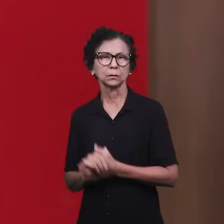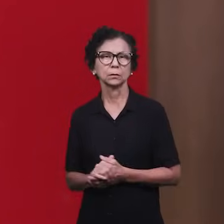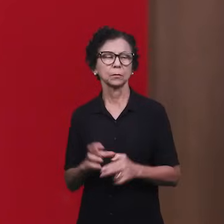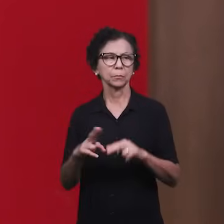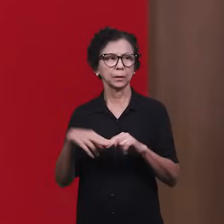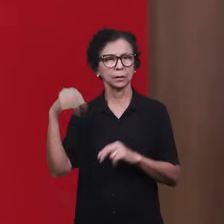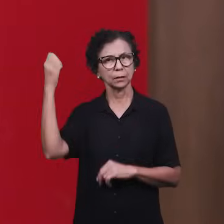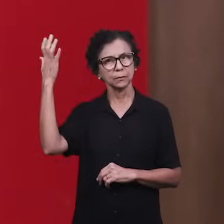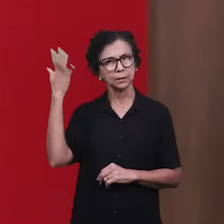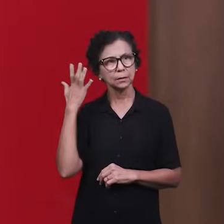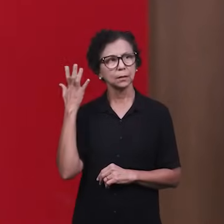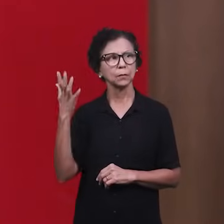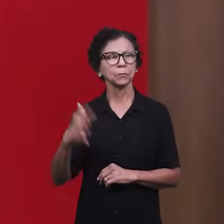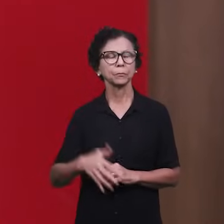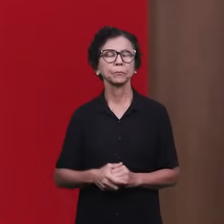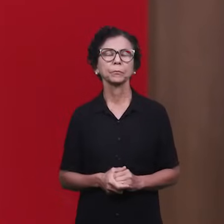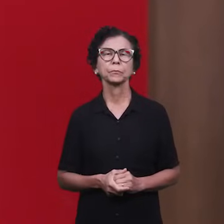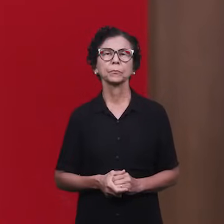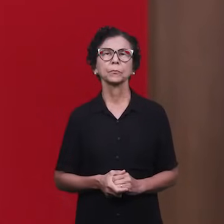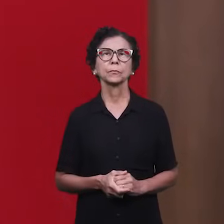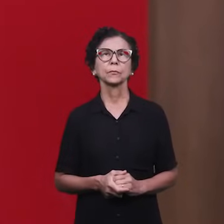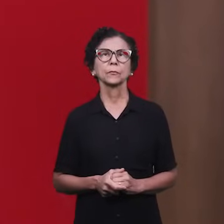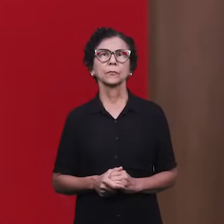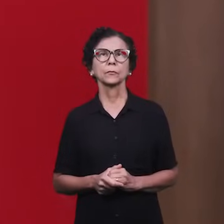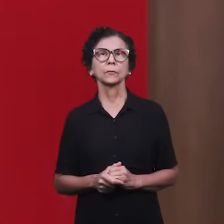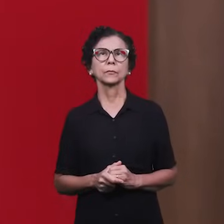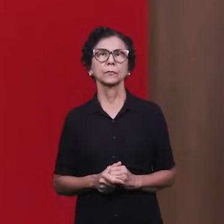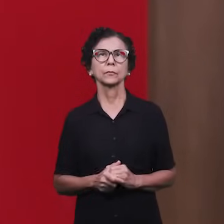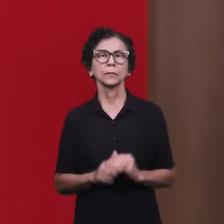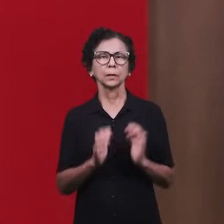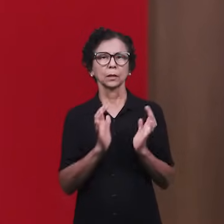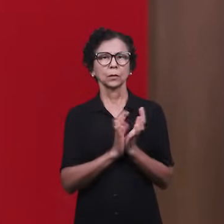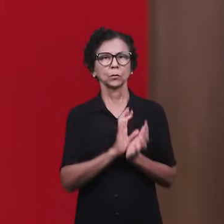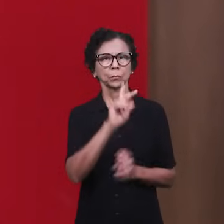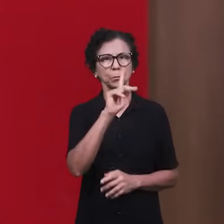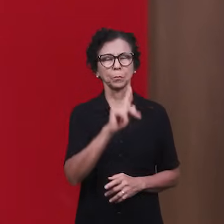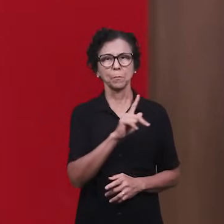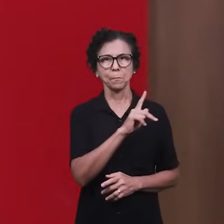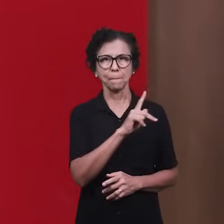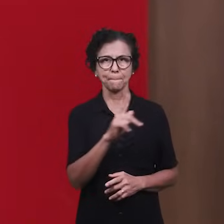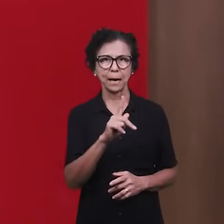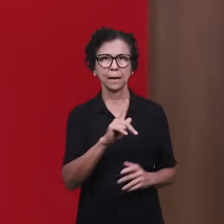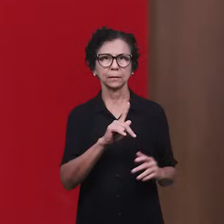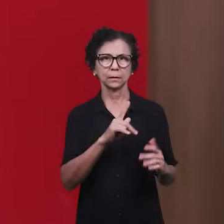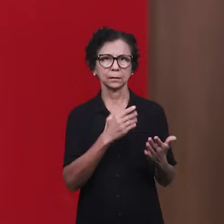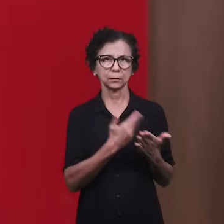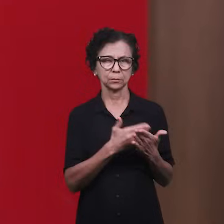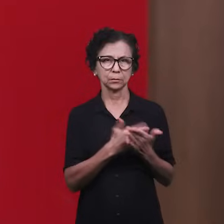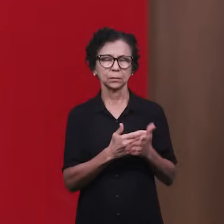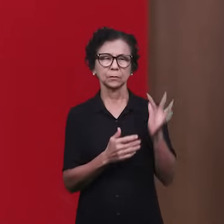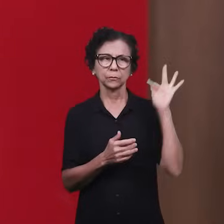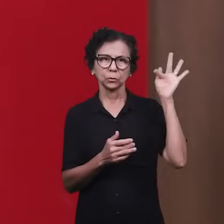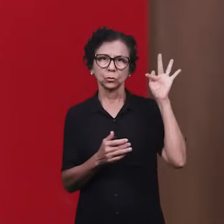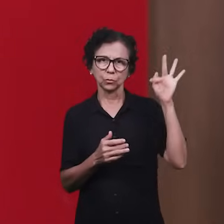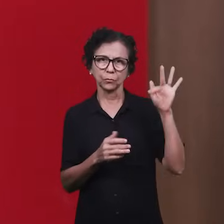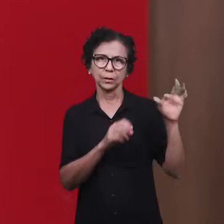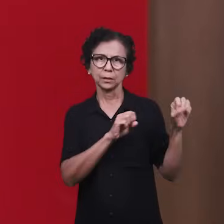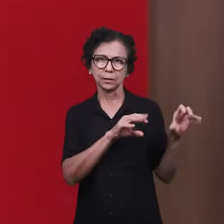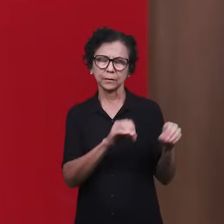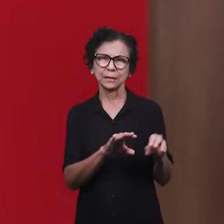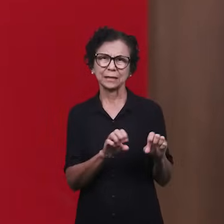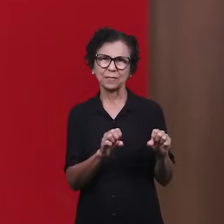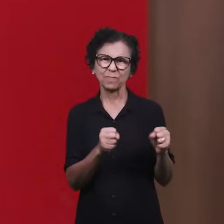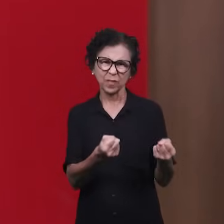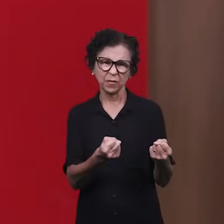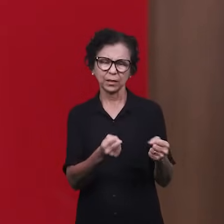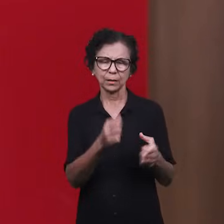revelação, sobre essa bênção. E os patristas, aí, os apologistas que queriam tentar explicar a fé